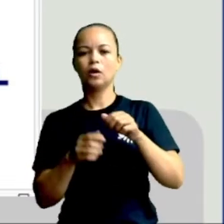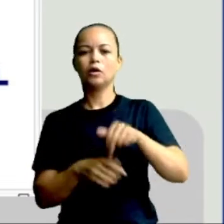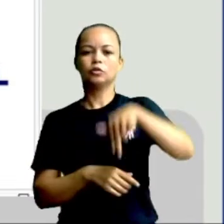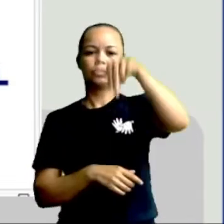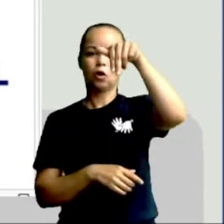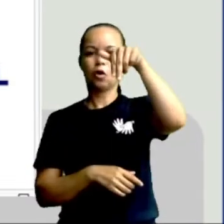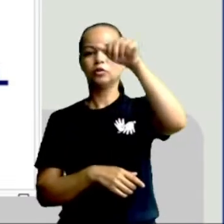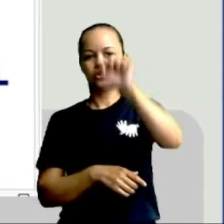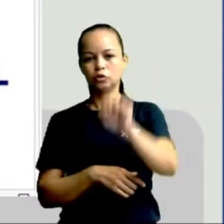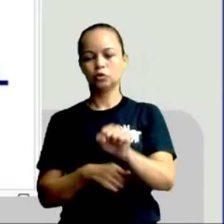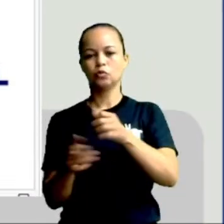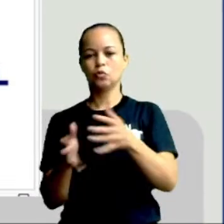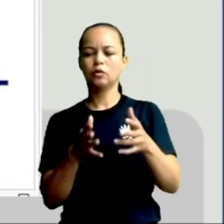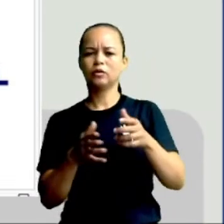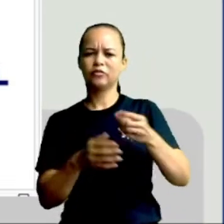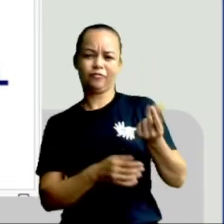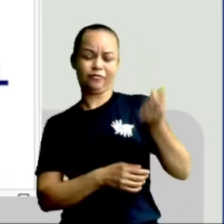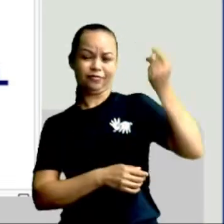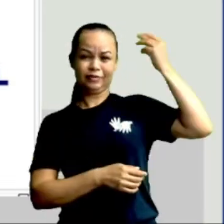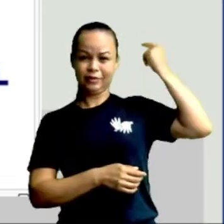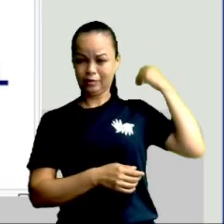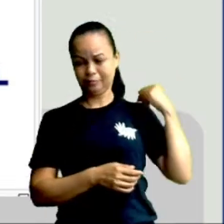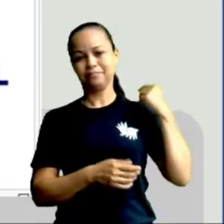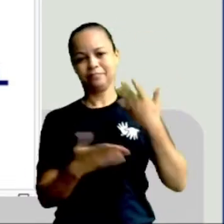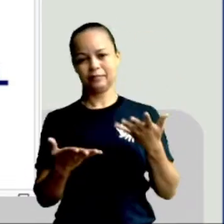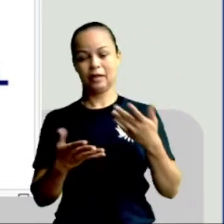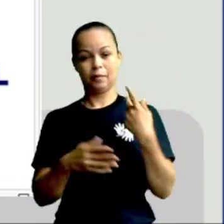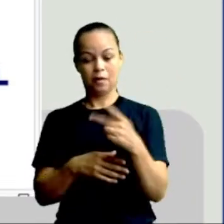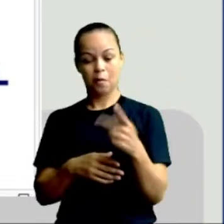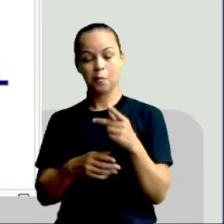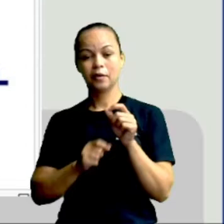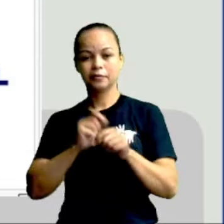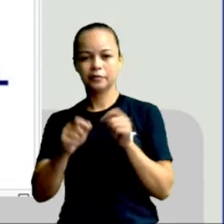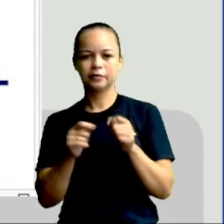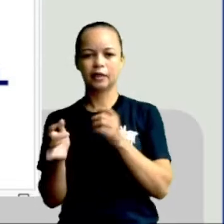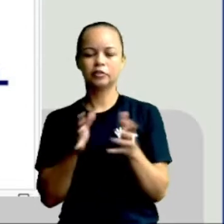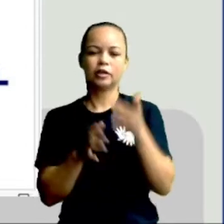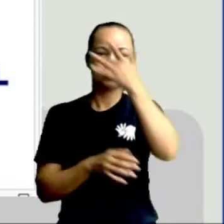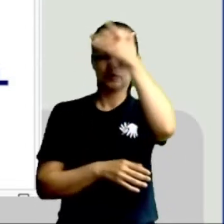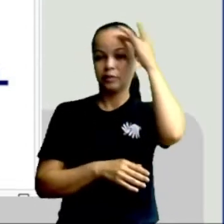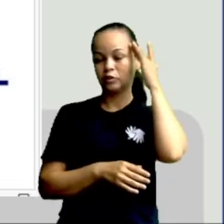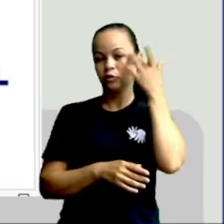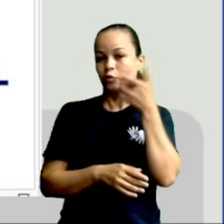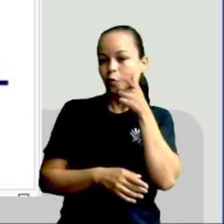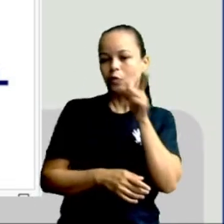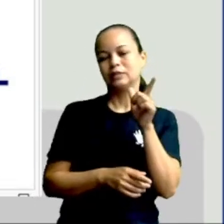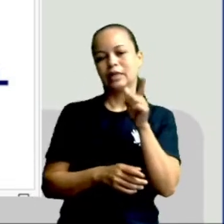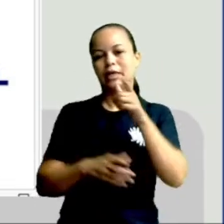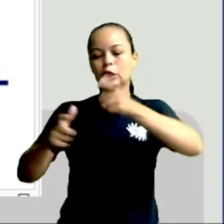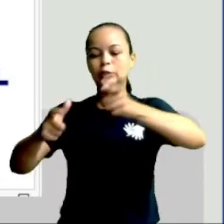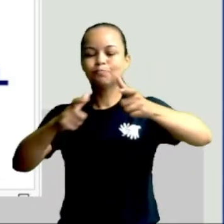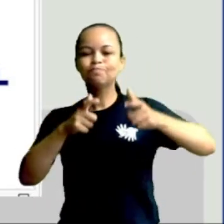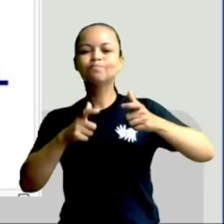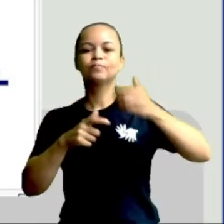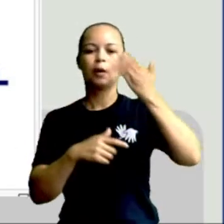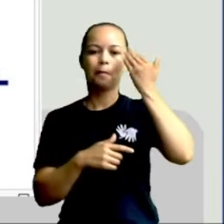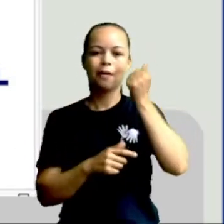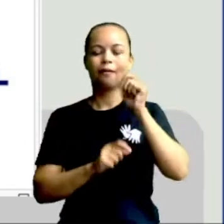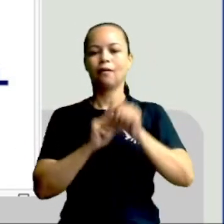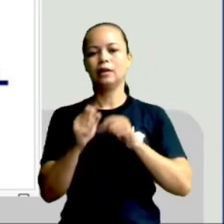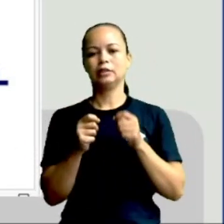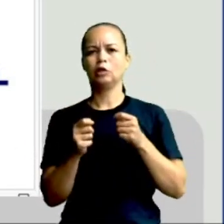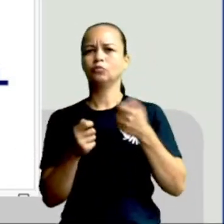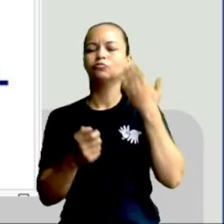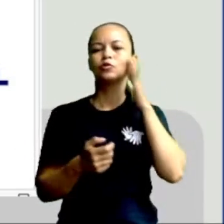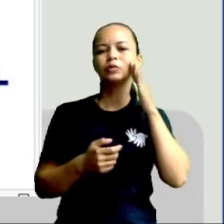há muitos anos pelas civilizações antigas. É por meio deles que as pessoas conseguiam localizar-se, pois não havia